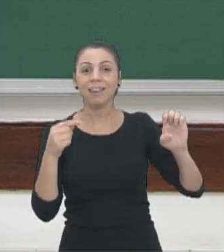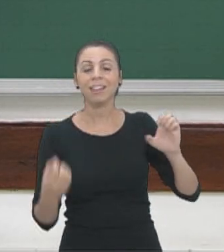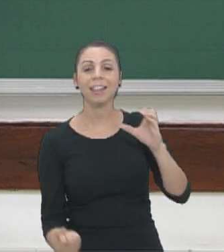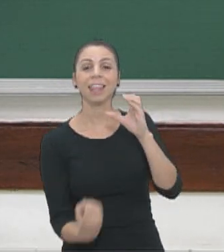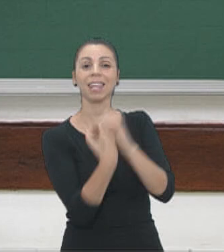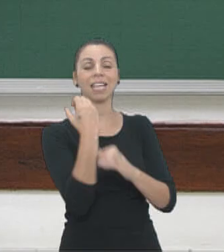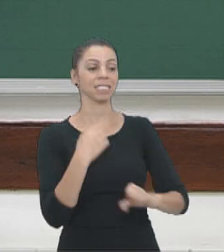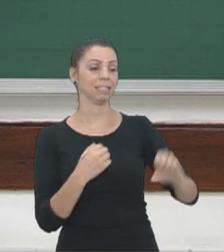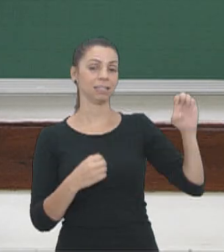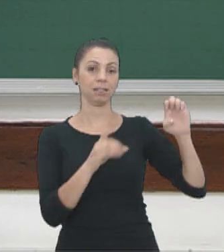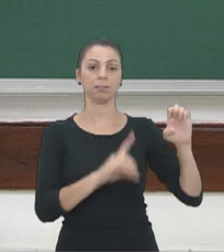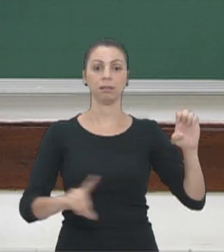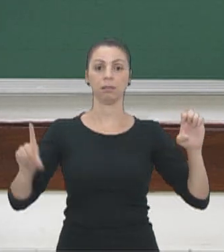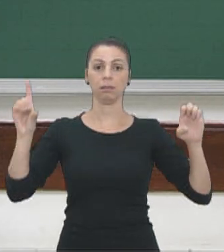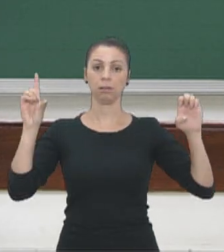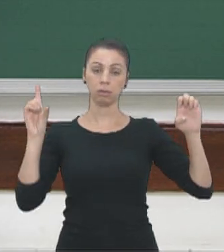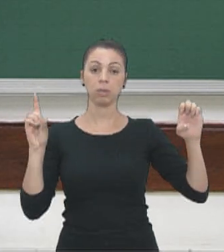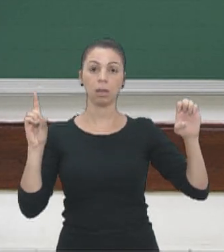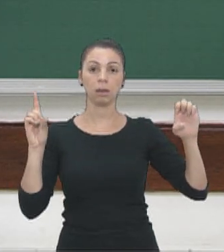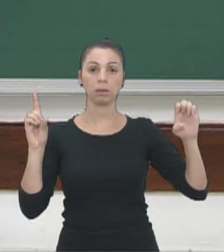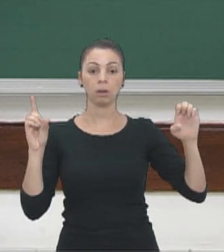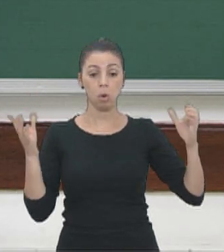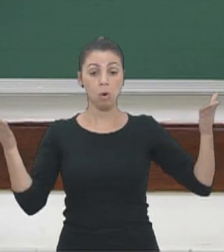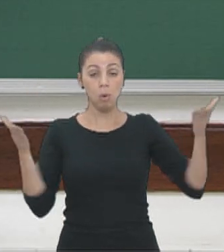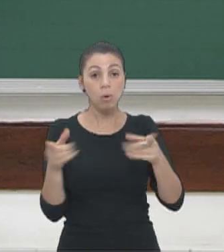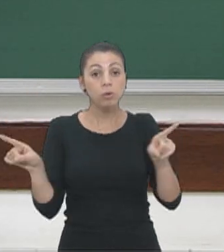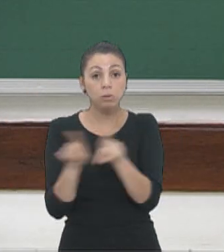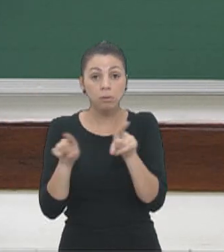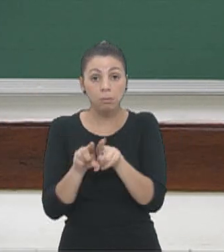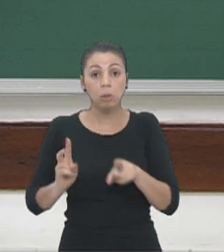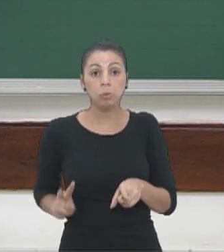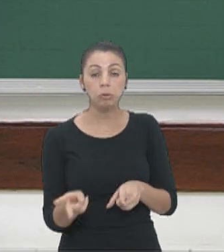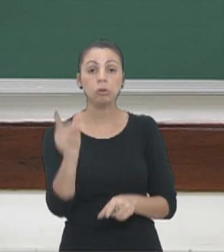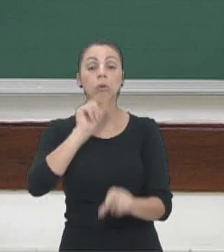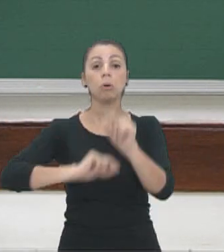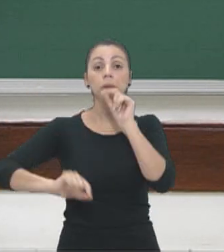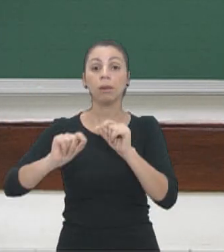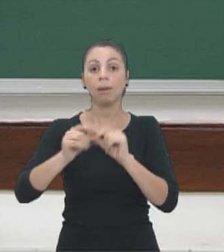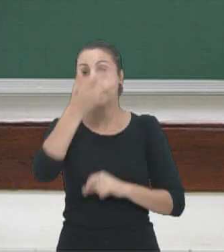a gente denomina pessoas que tendem a ter uma